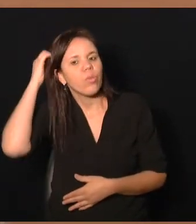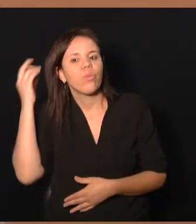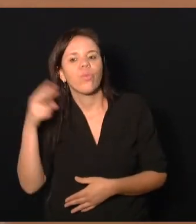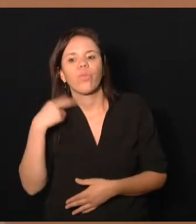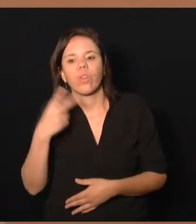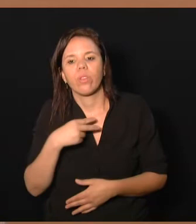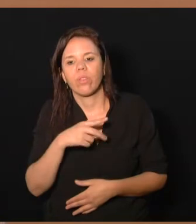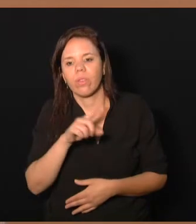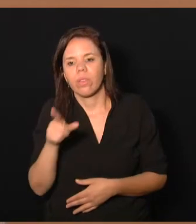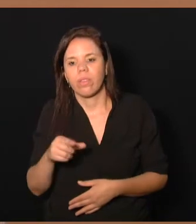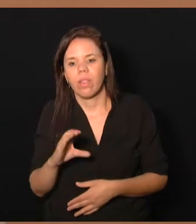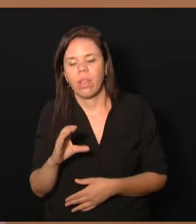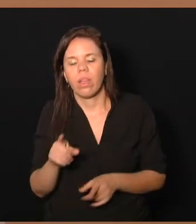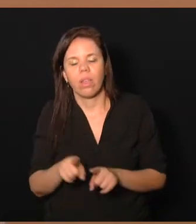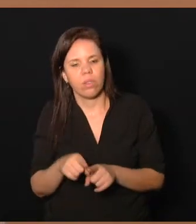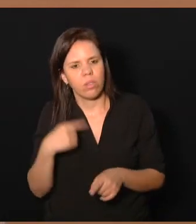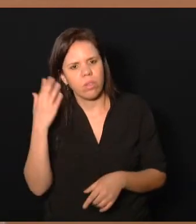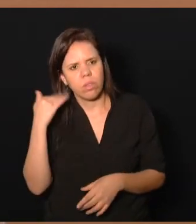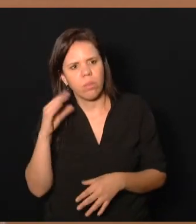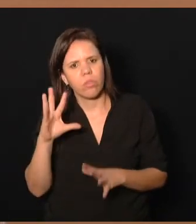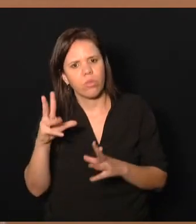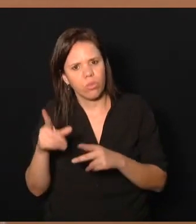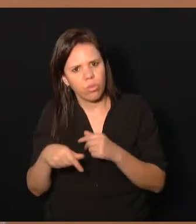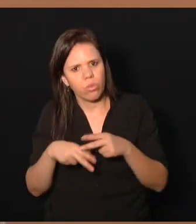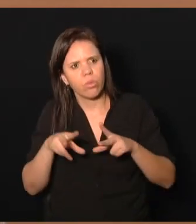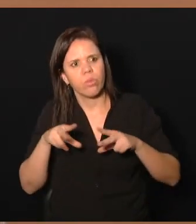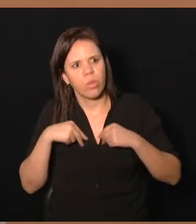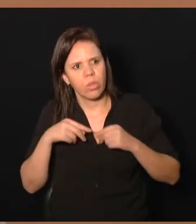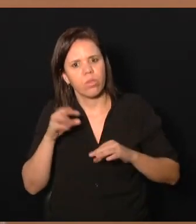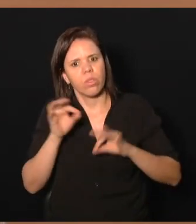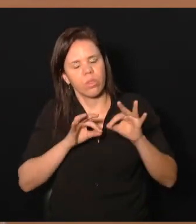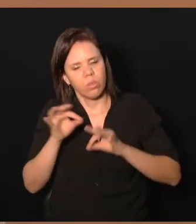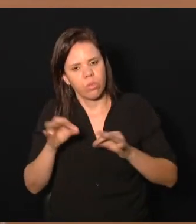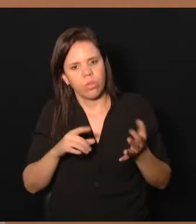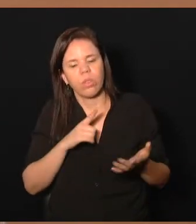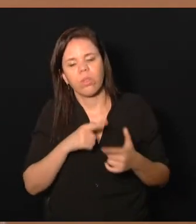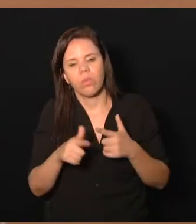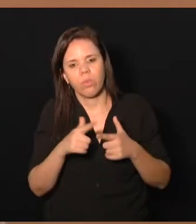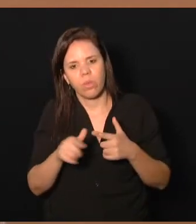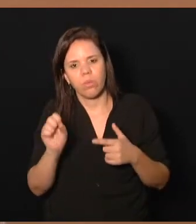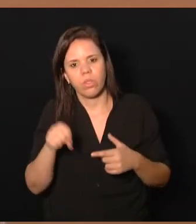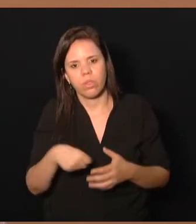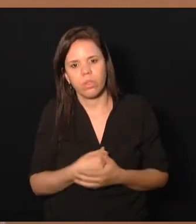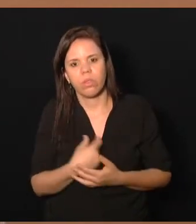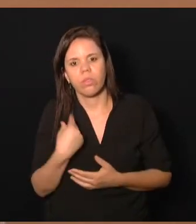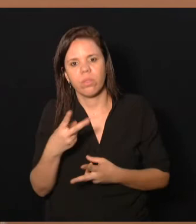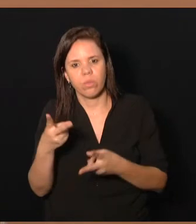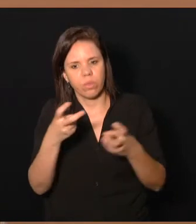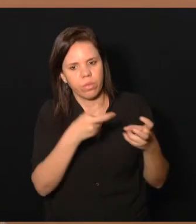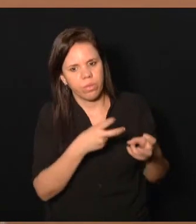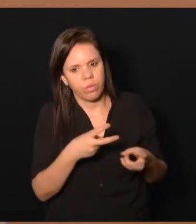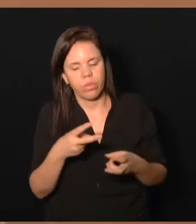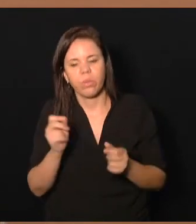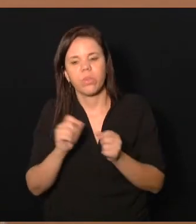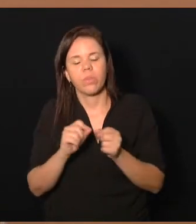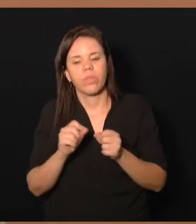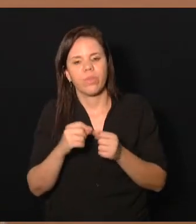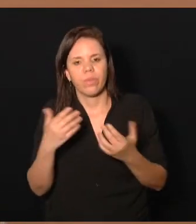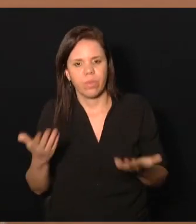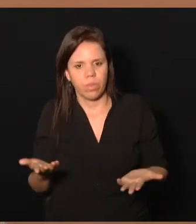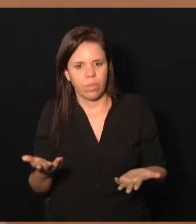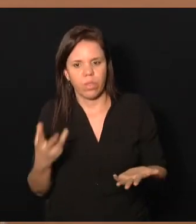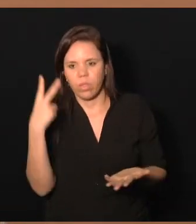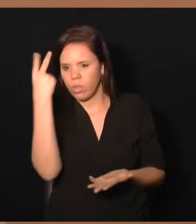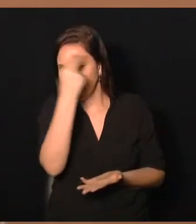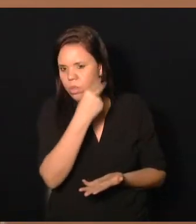nós vemos todo o mérito nesse projeto, mas tem problema sim. Nós vamos ver aquilo que nós podemos fazer, sem